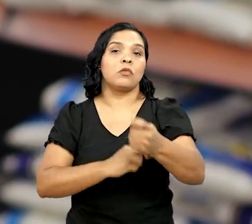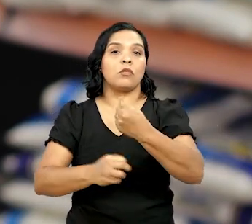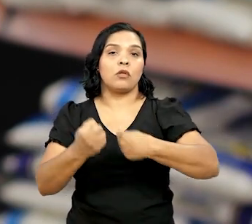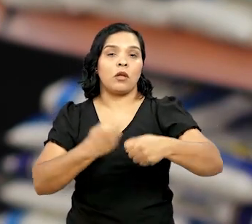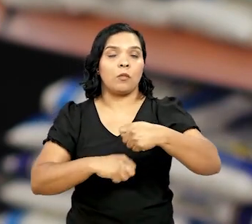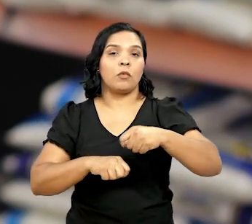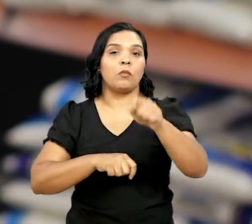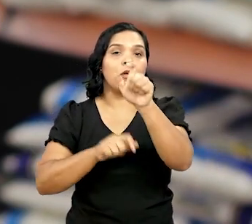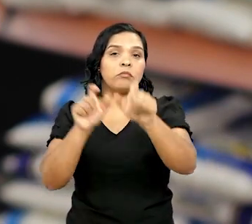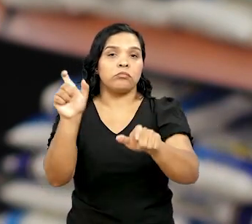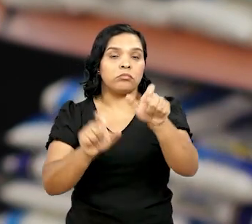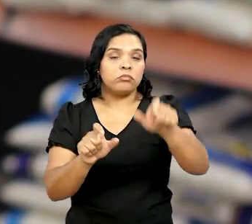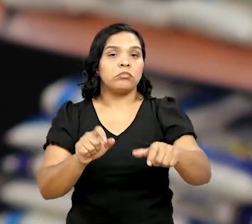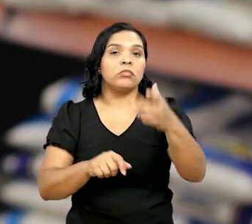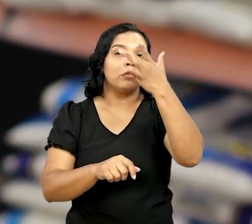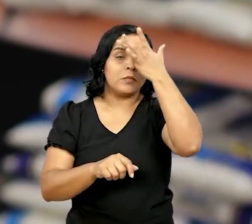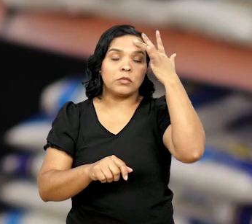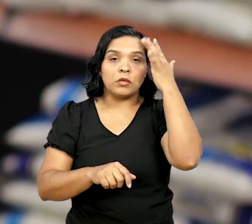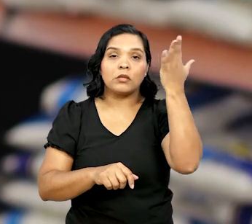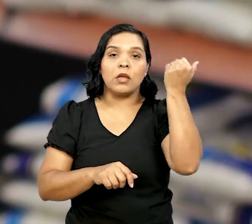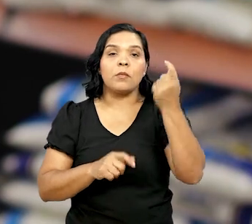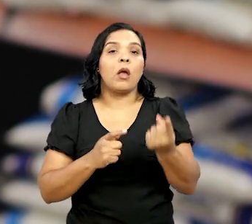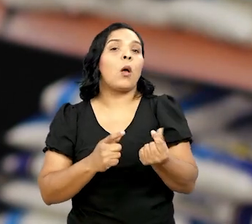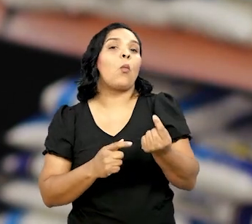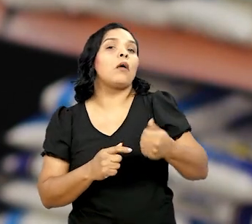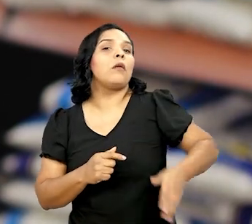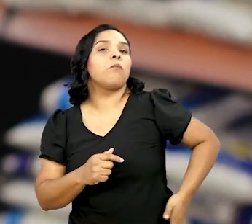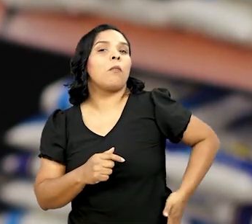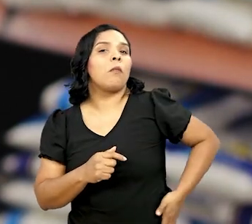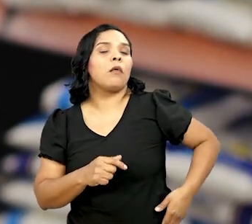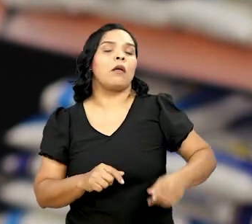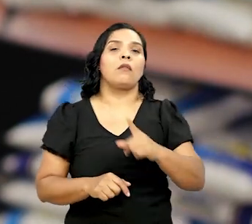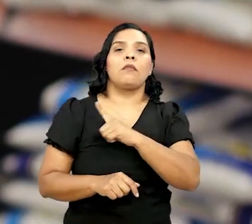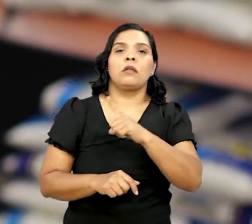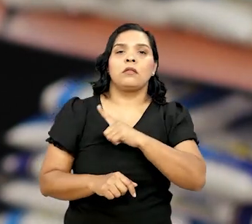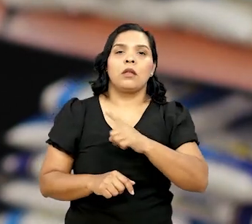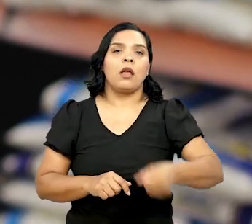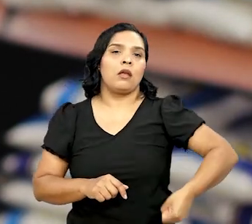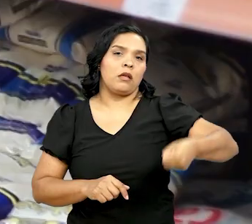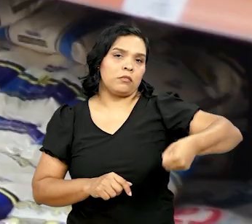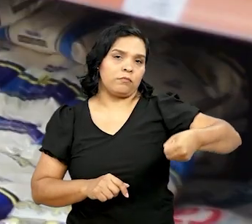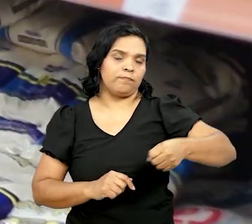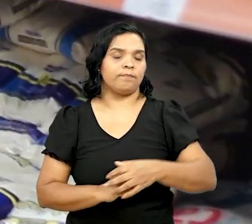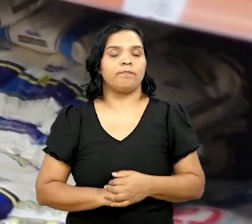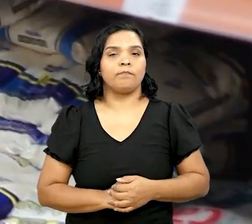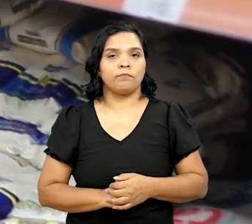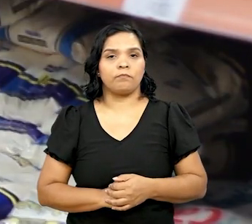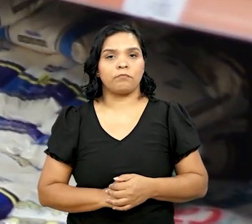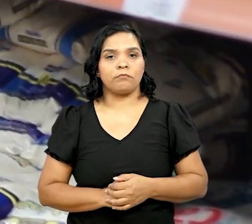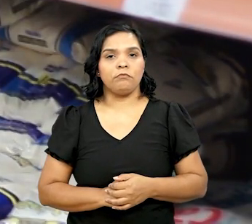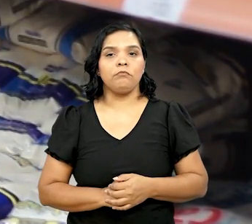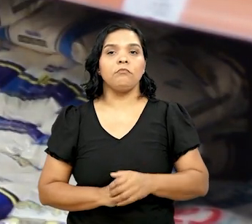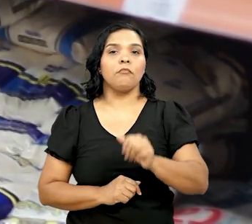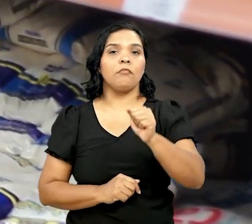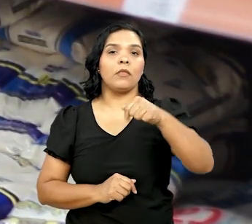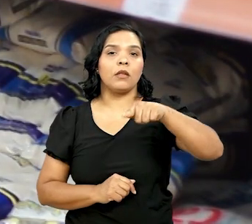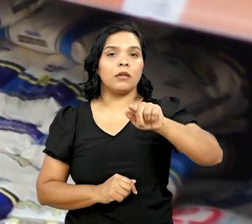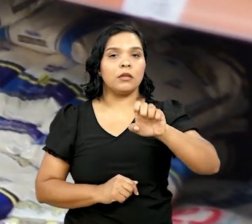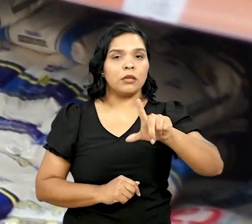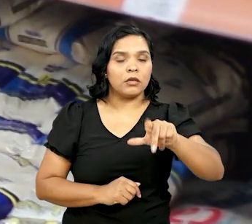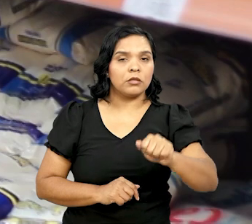o trabalhador feirense saber quanto vai sair do seu bolso para poder ele ter essa cesta básica. Luângela, assim como os